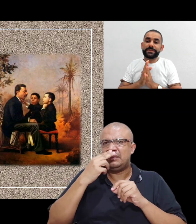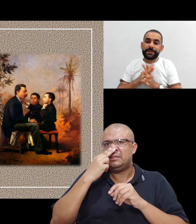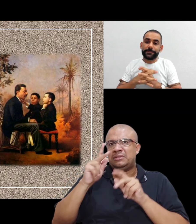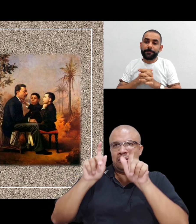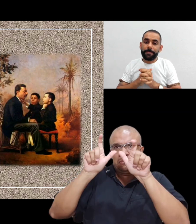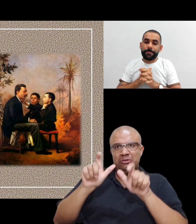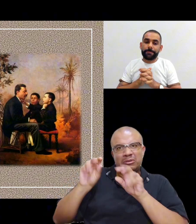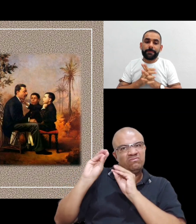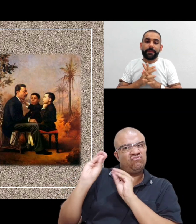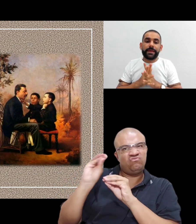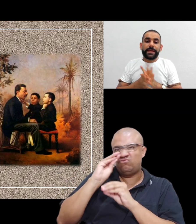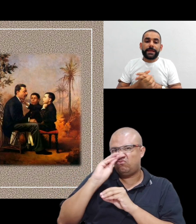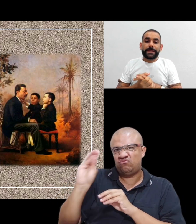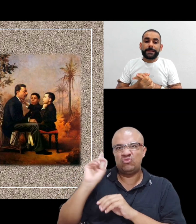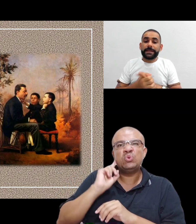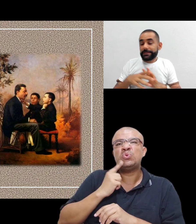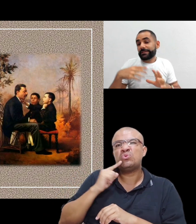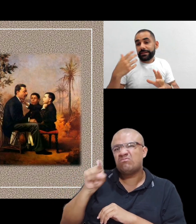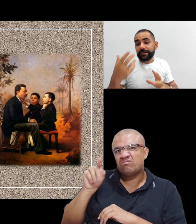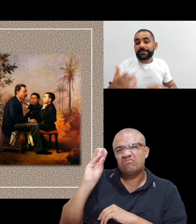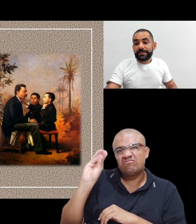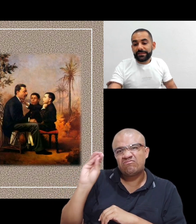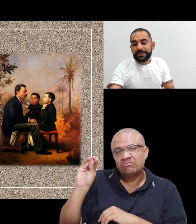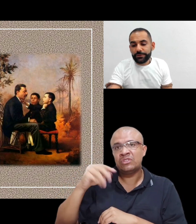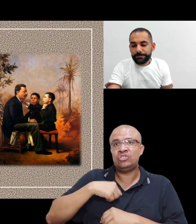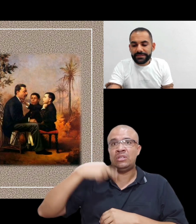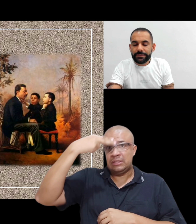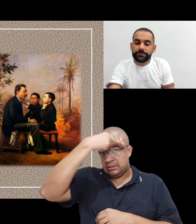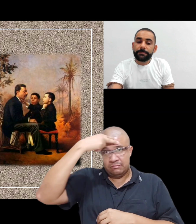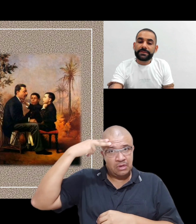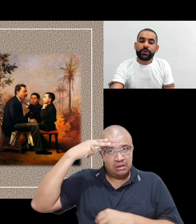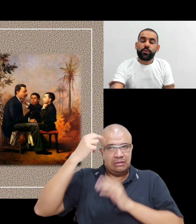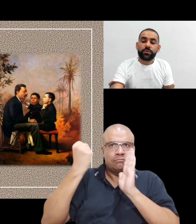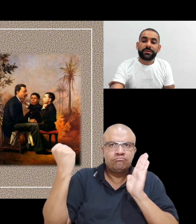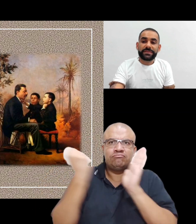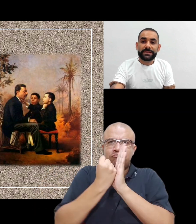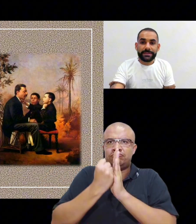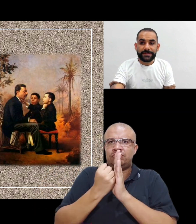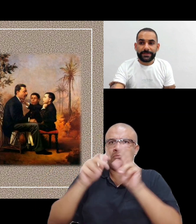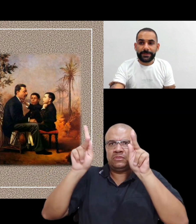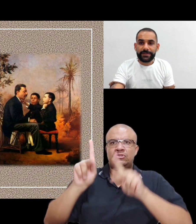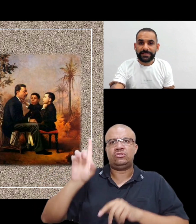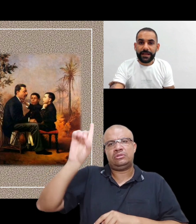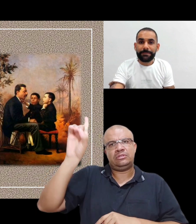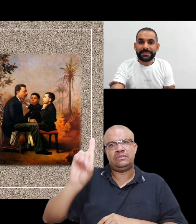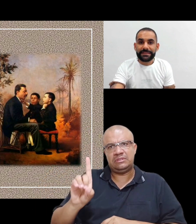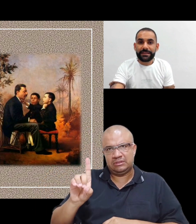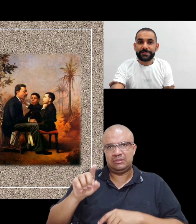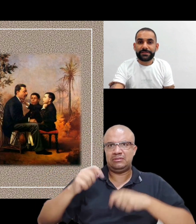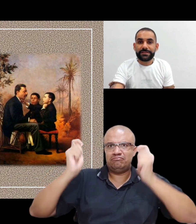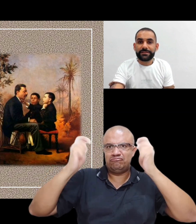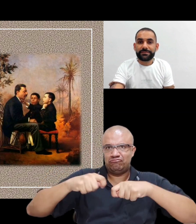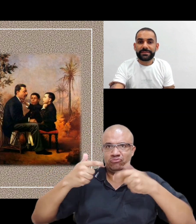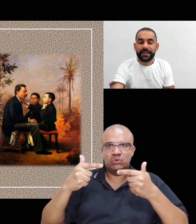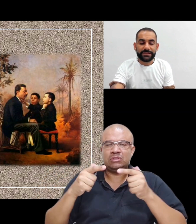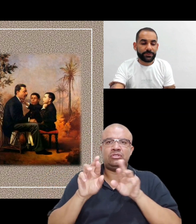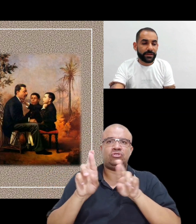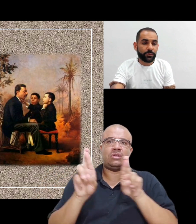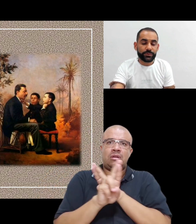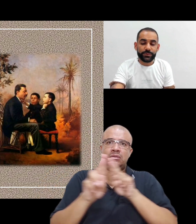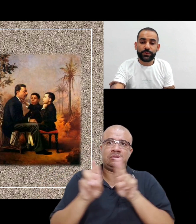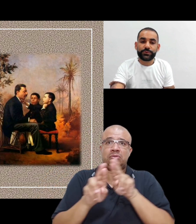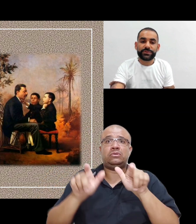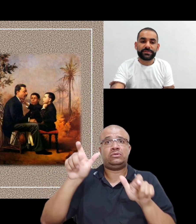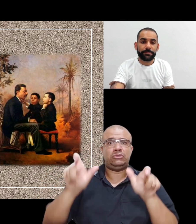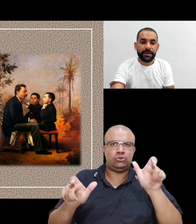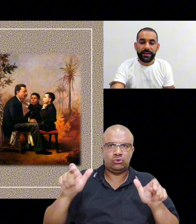colocadas de escanteio. E aí tinha essa estereotipação da pessoa com deficiência, né? Dessa incapacidade de se relacionar